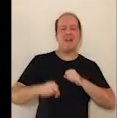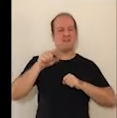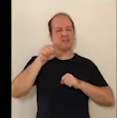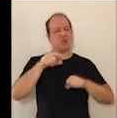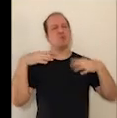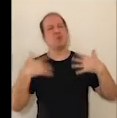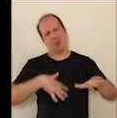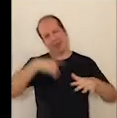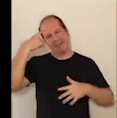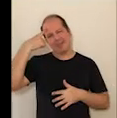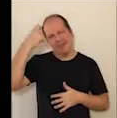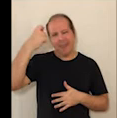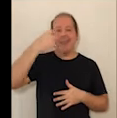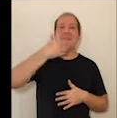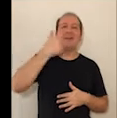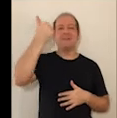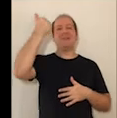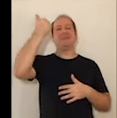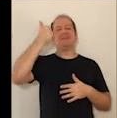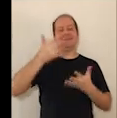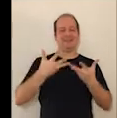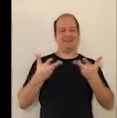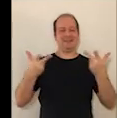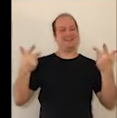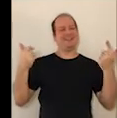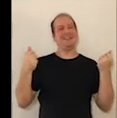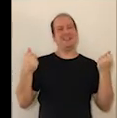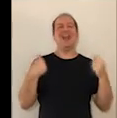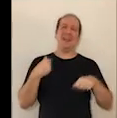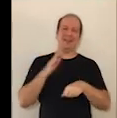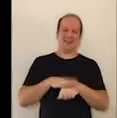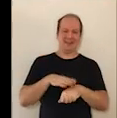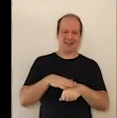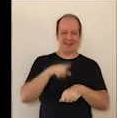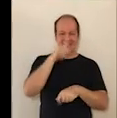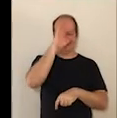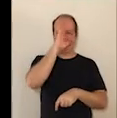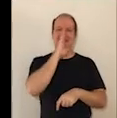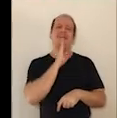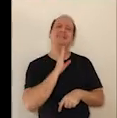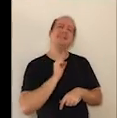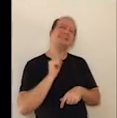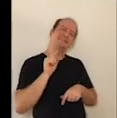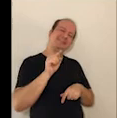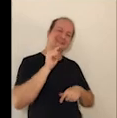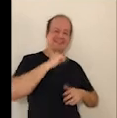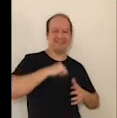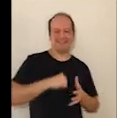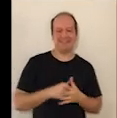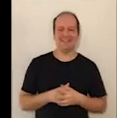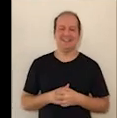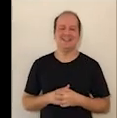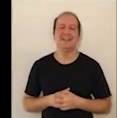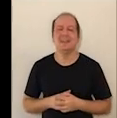você é uma pérola! Que ideia maravilhosa! Só por isso eu faria de graça com você.